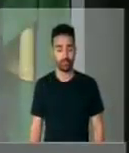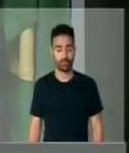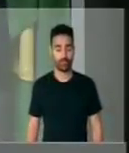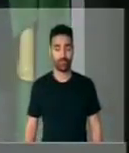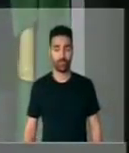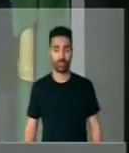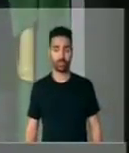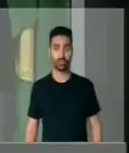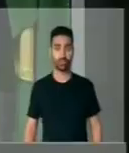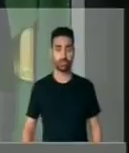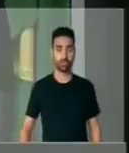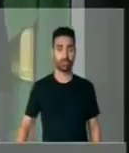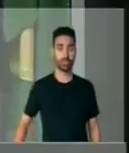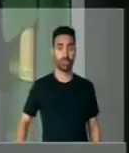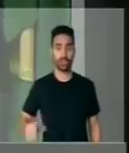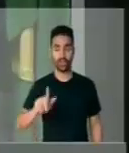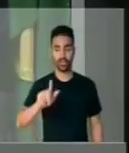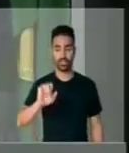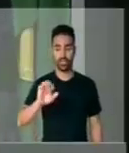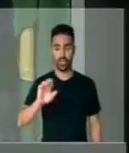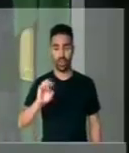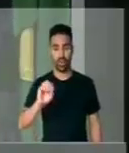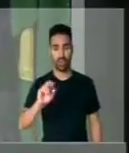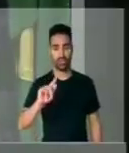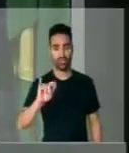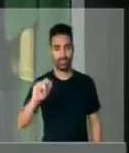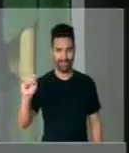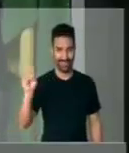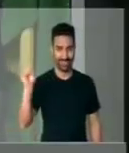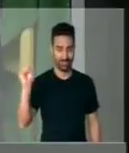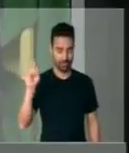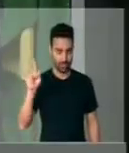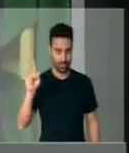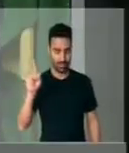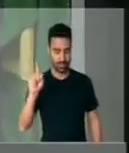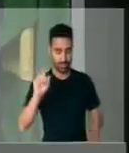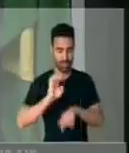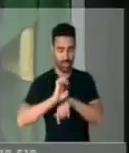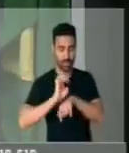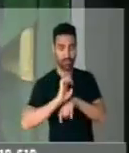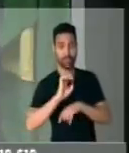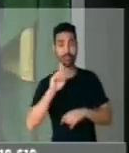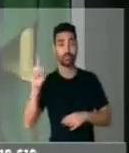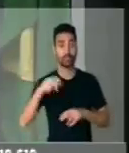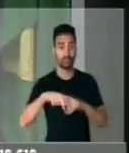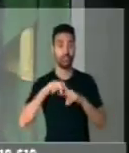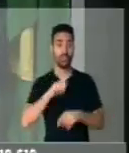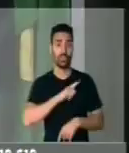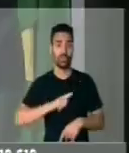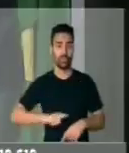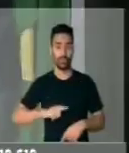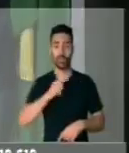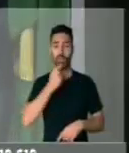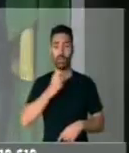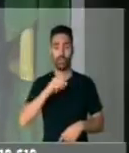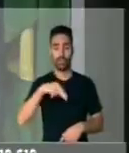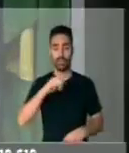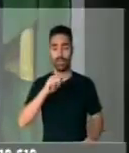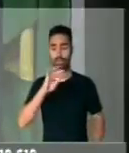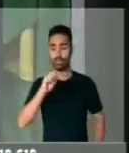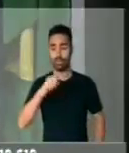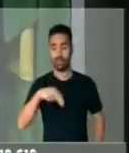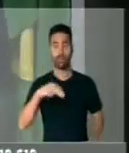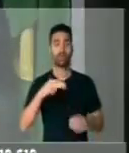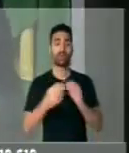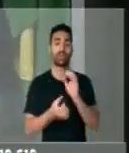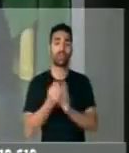No estado americano da Geórgia, o quadro estava tão crítico que levou o governador Nathan Deal a estabelecer em